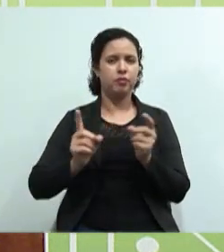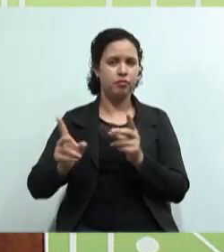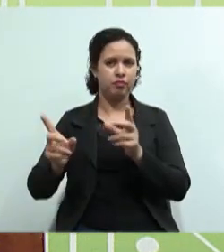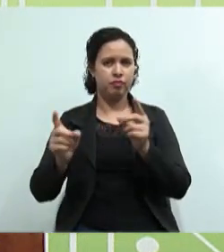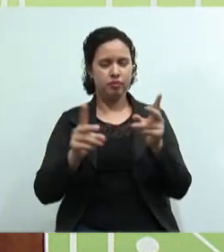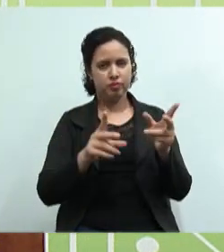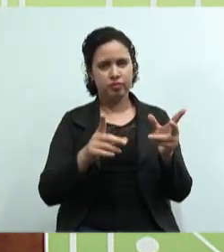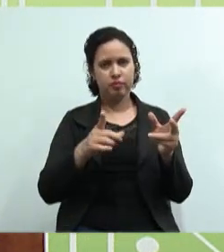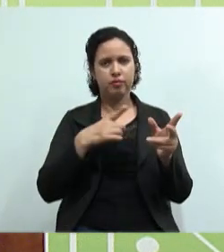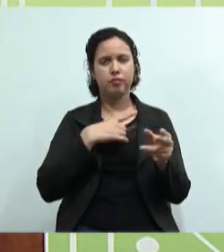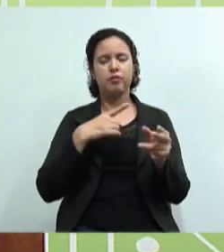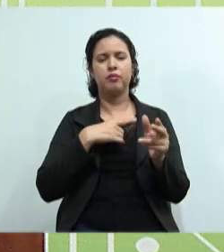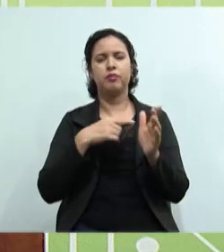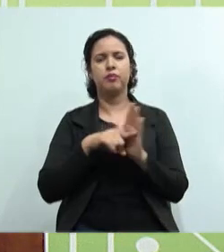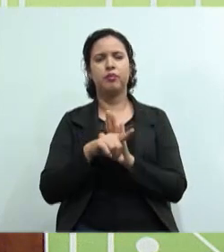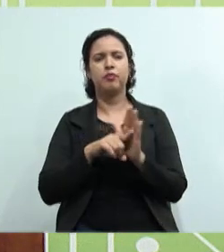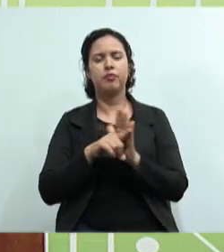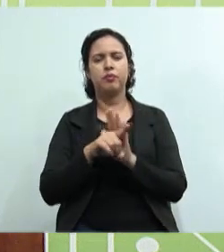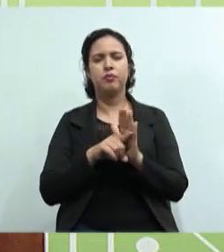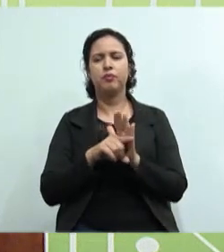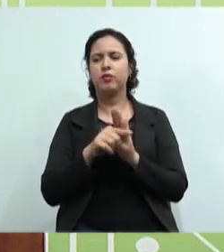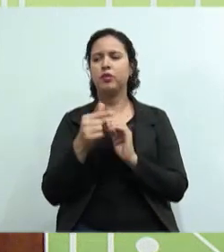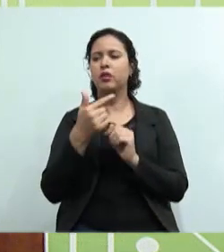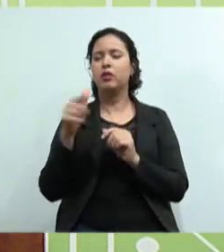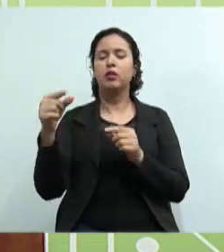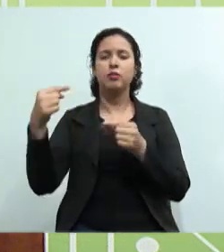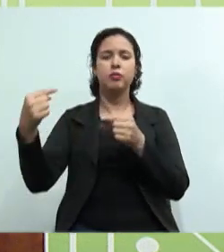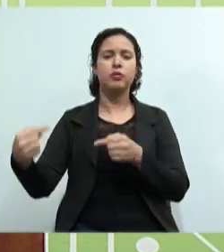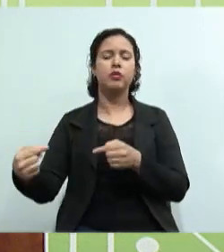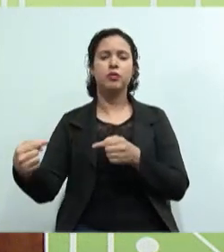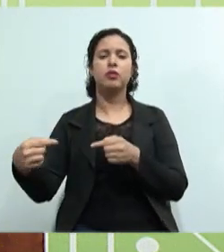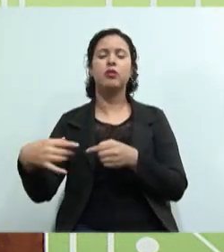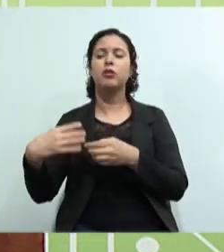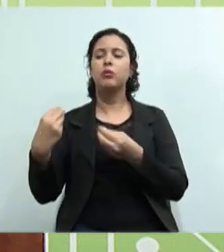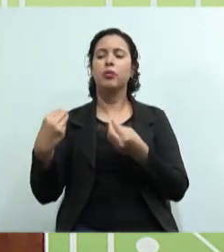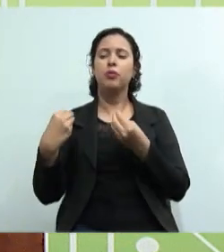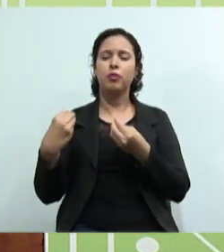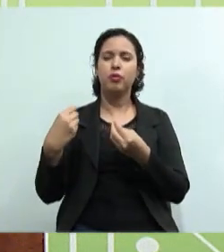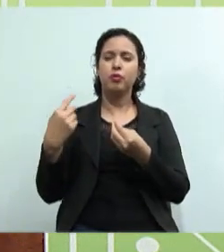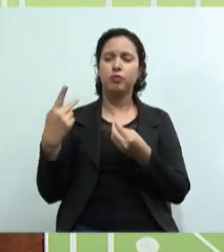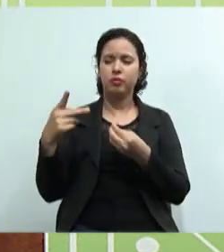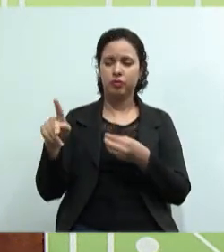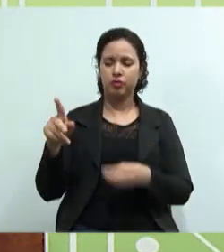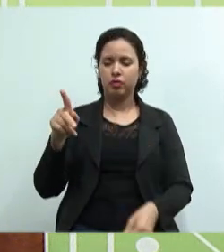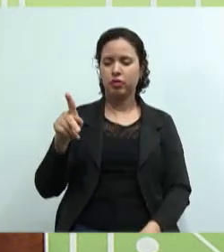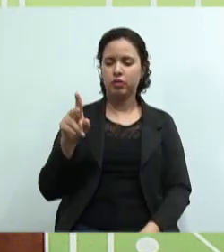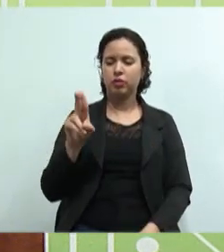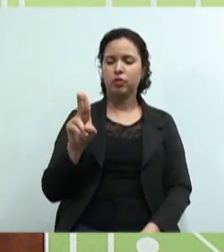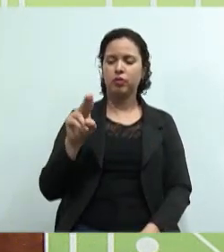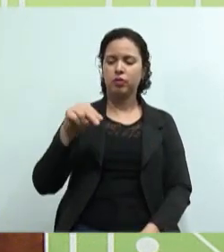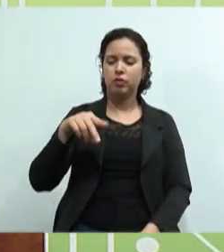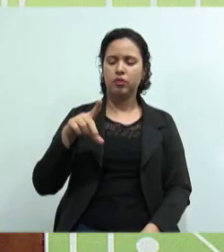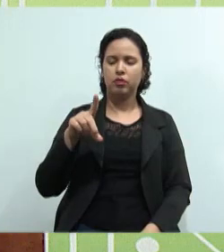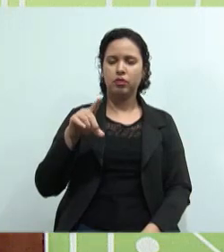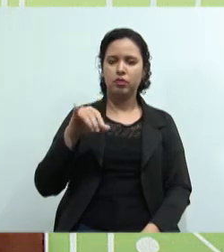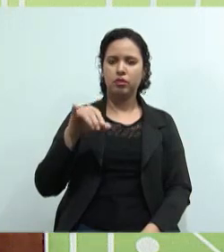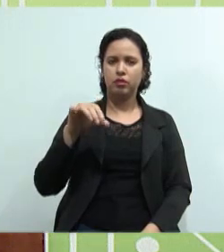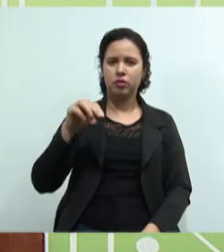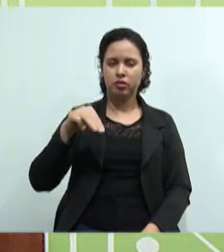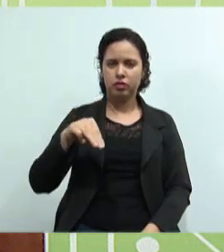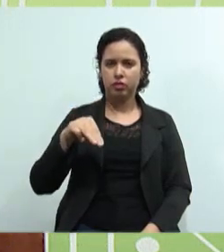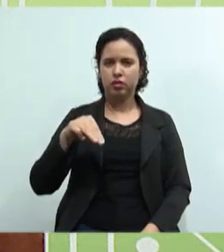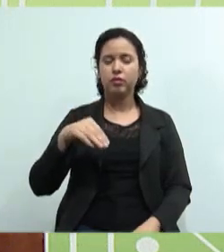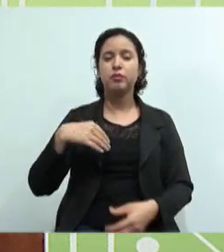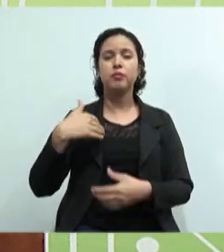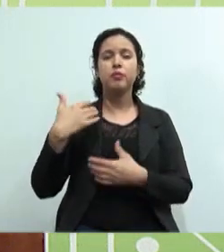tem que analisar o quê? O meu concorrente. Qual o preço? Como é o pudim do meu concorrente? O que que tem a mais no meu pudim que ele pode